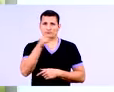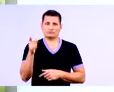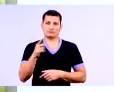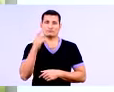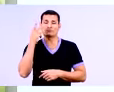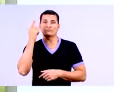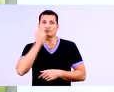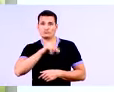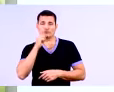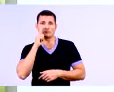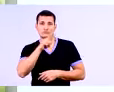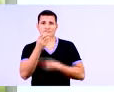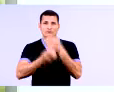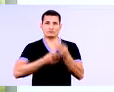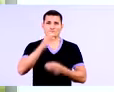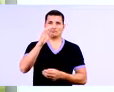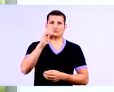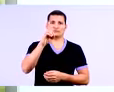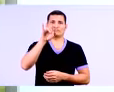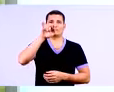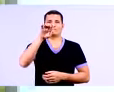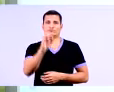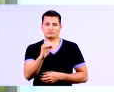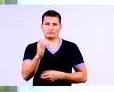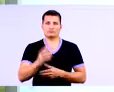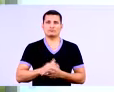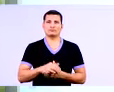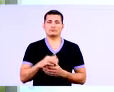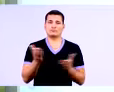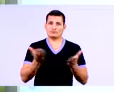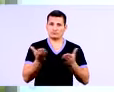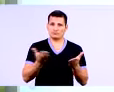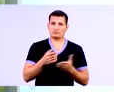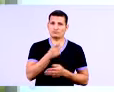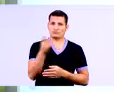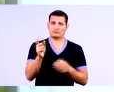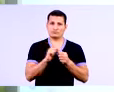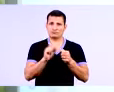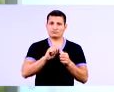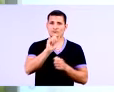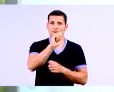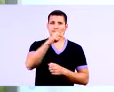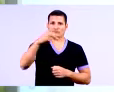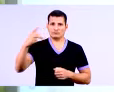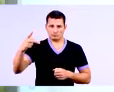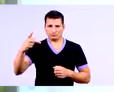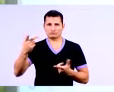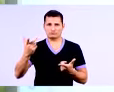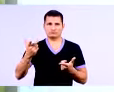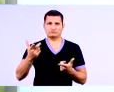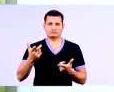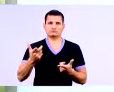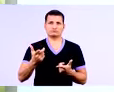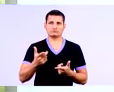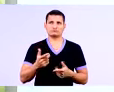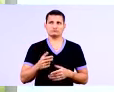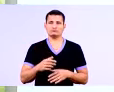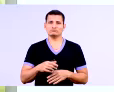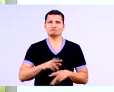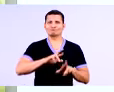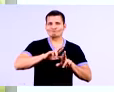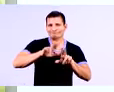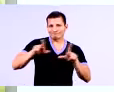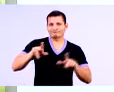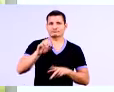o código como tem que ficar. Agora considerem que se vocês fizerem isso em uma aplicação maior, com muitos e